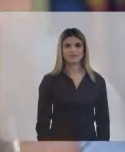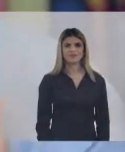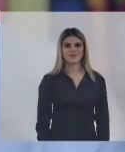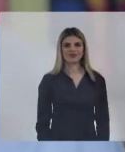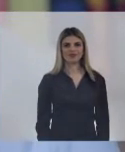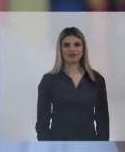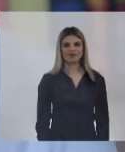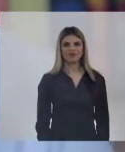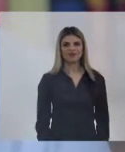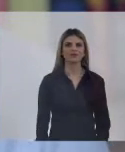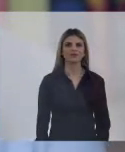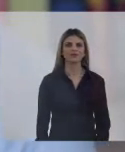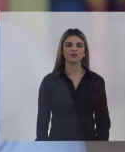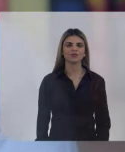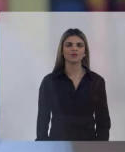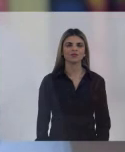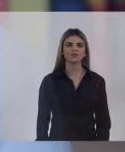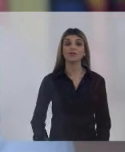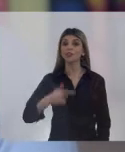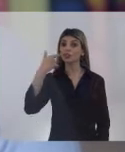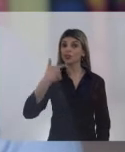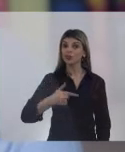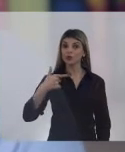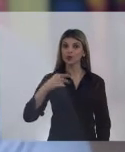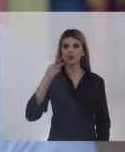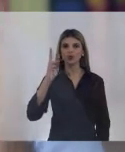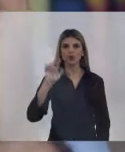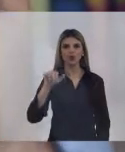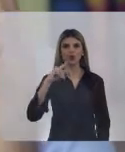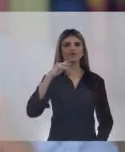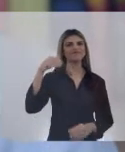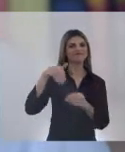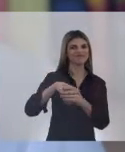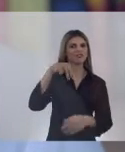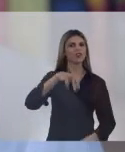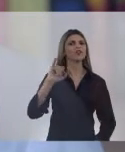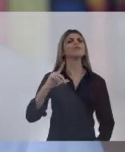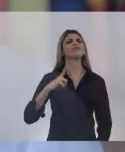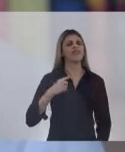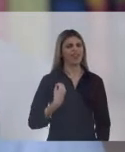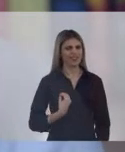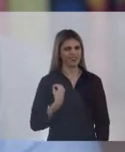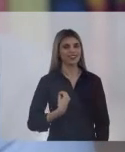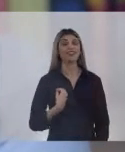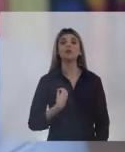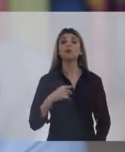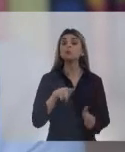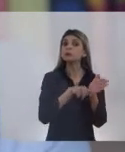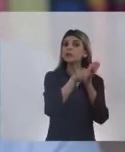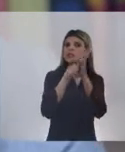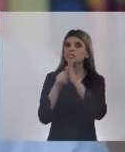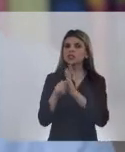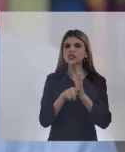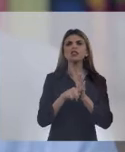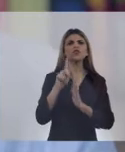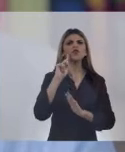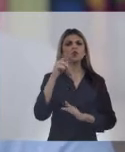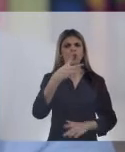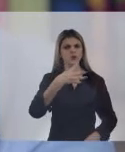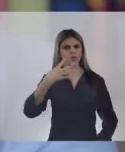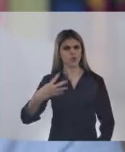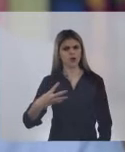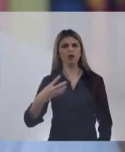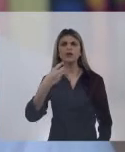novo jeito de governar. Uma proposta de fazer política mais próximo das pessoas. Enfrentamos boatos e mentiras